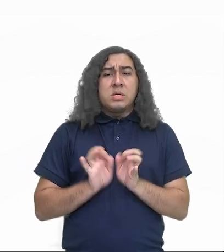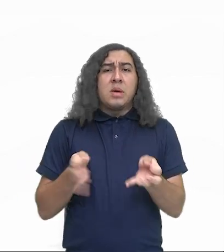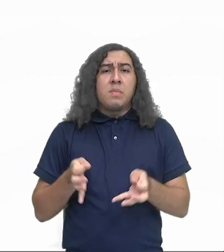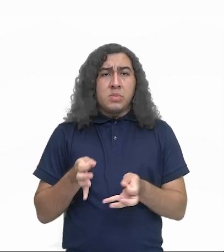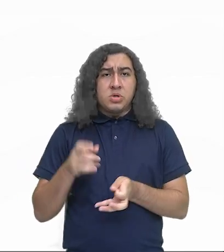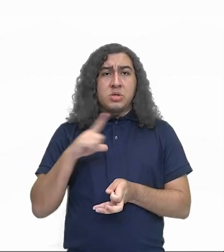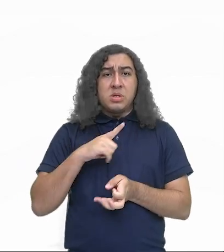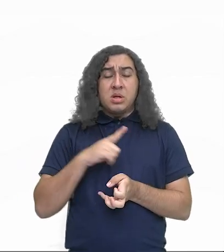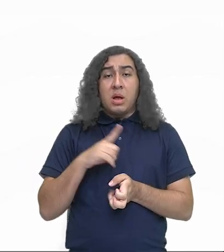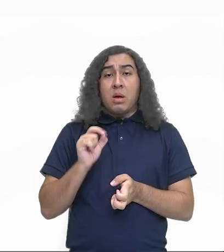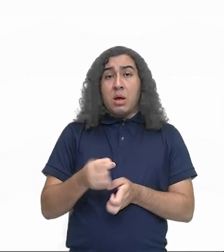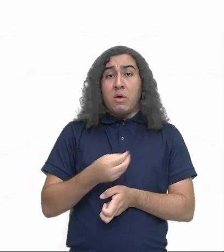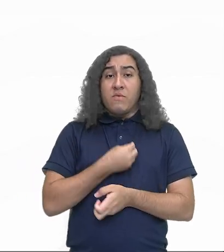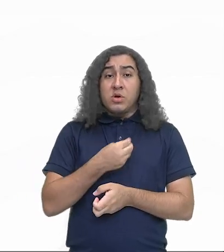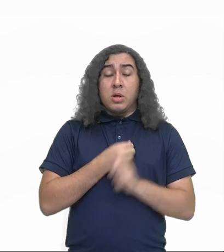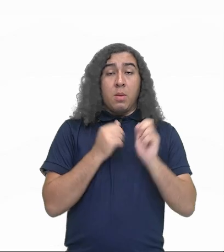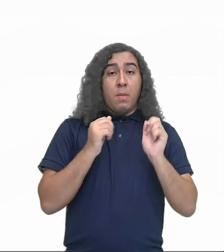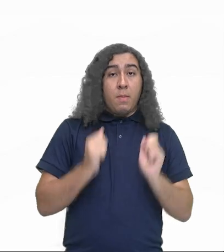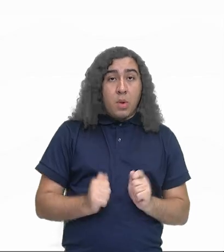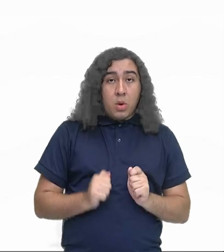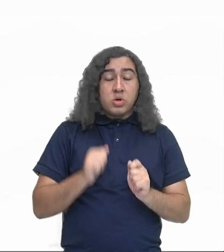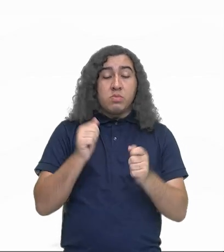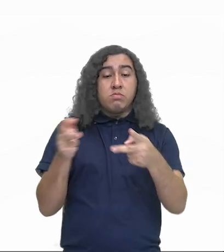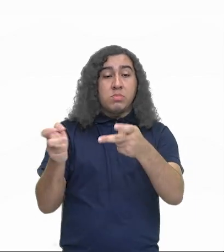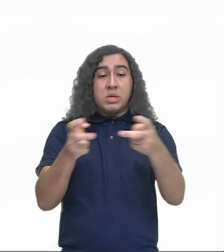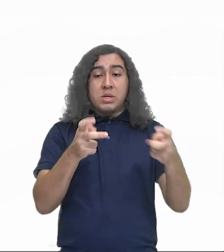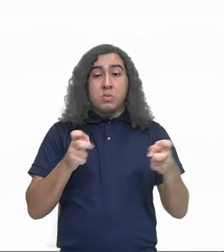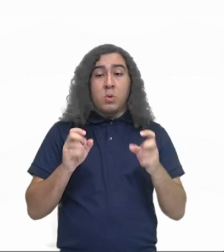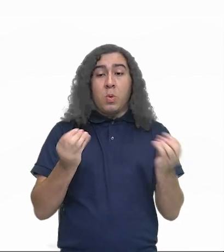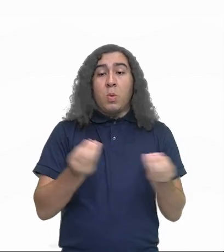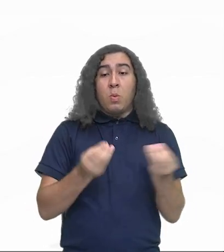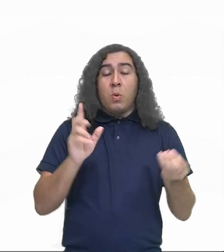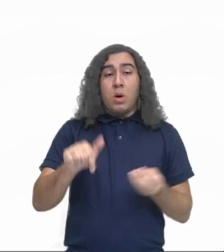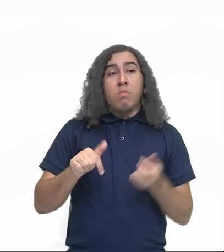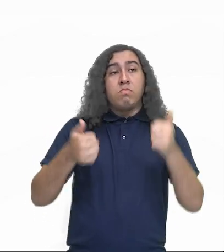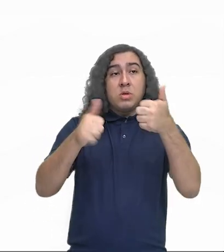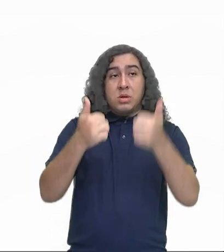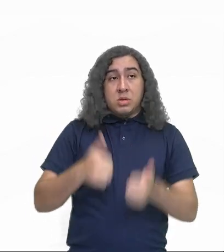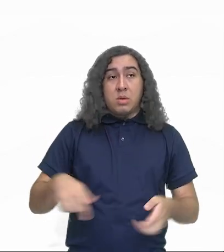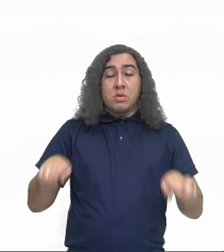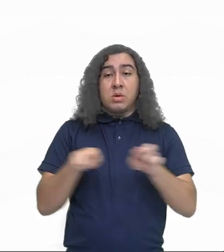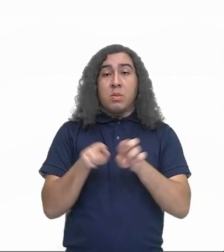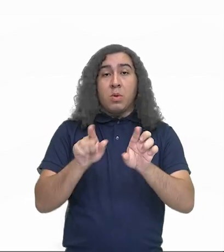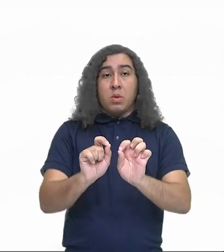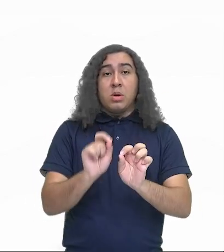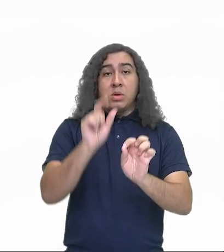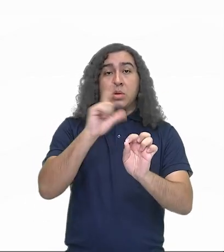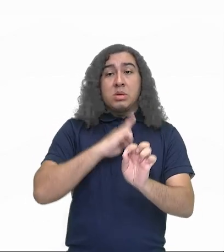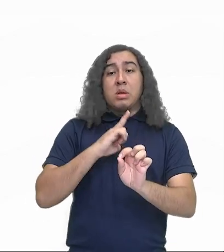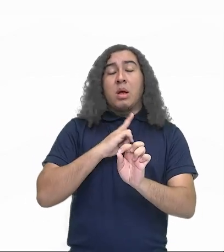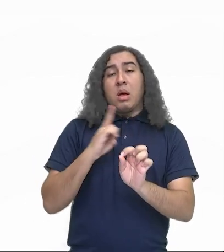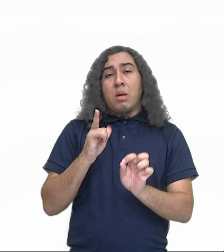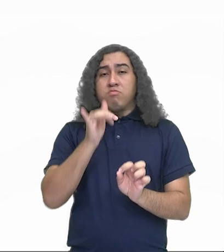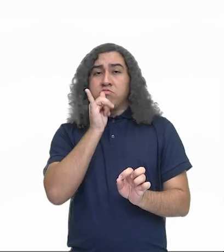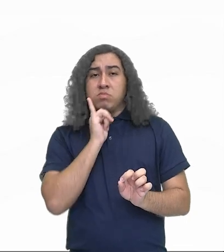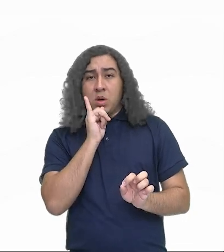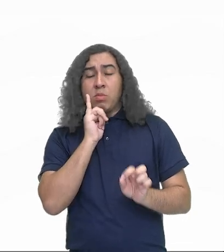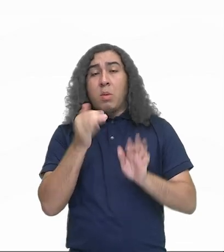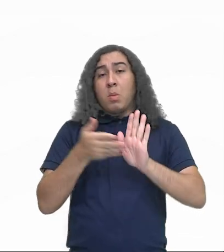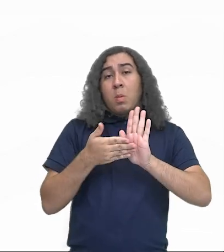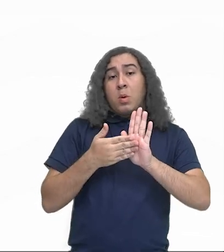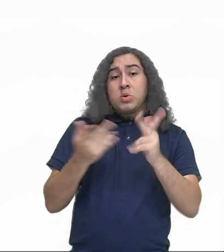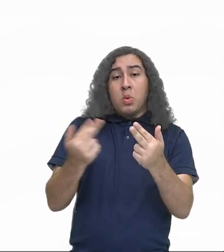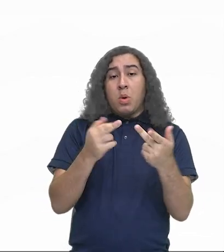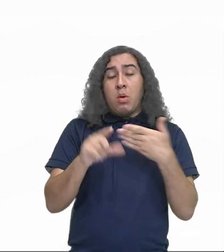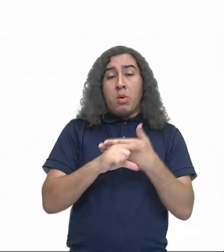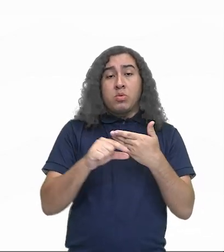vida pode sim ser visto, ser analisado de forma como propõe